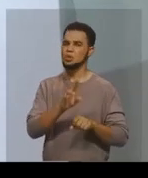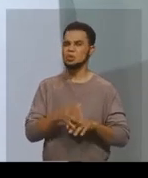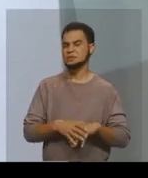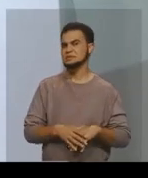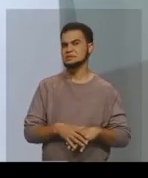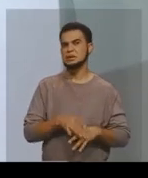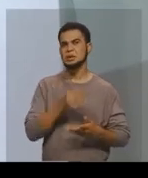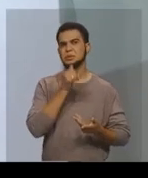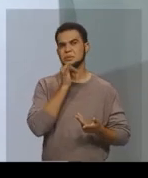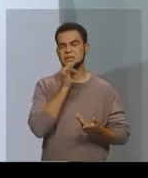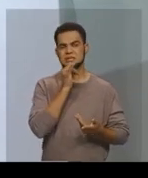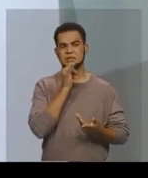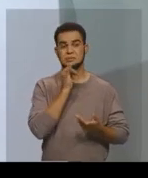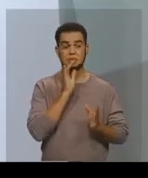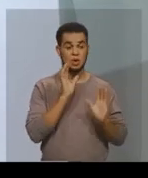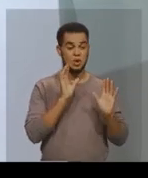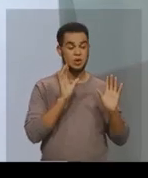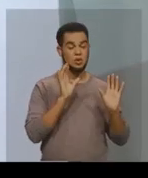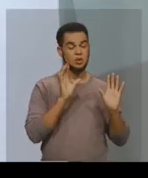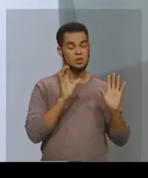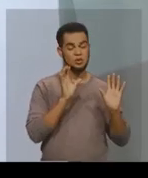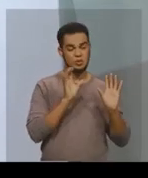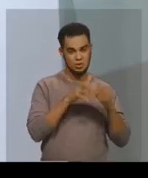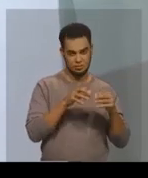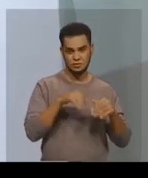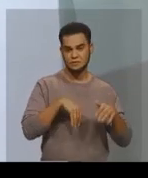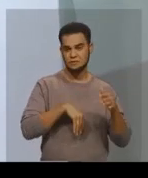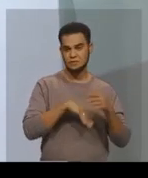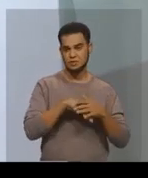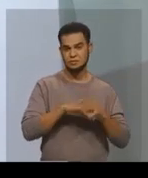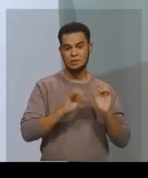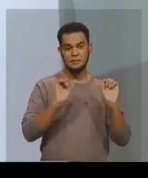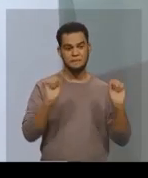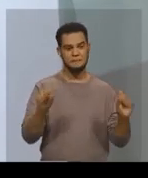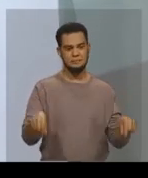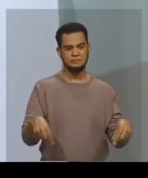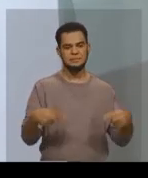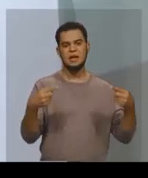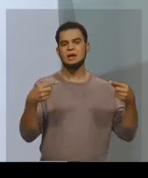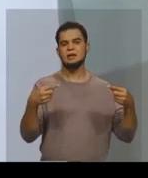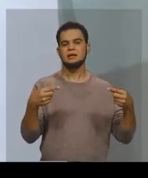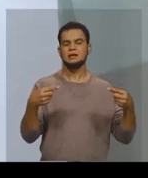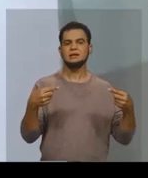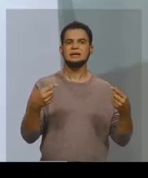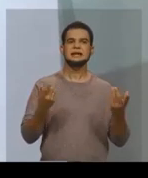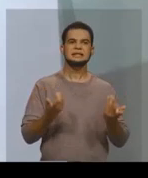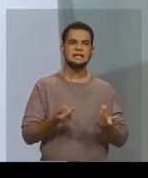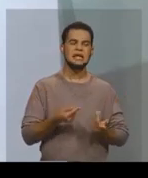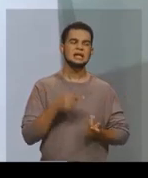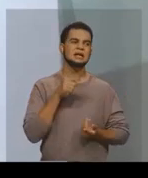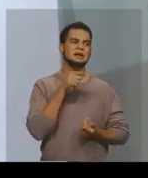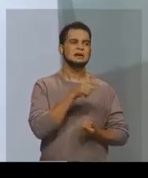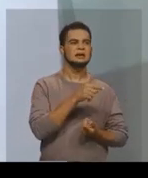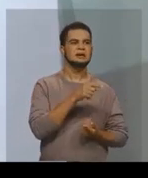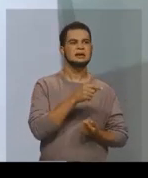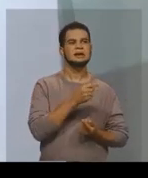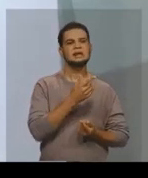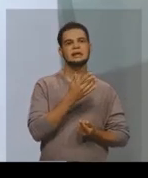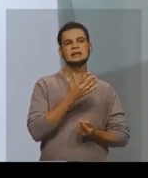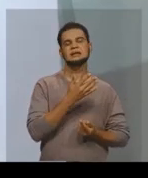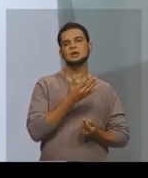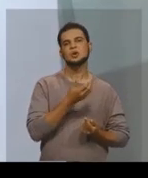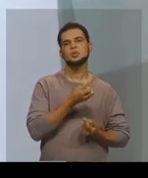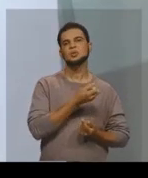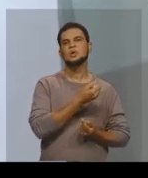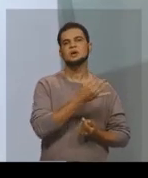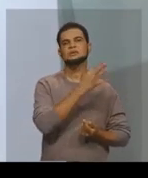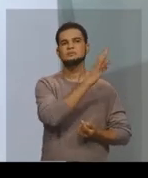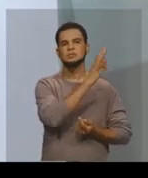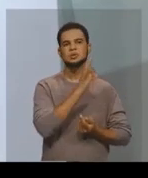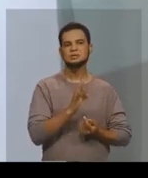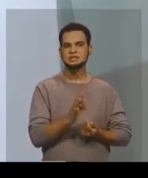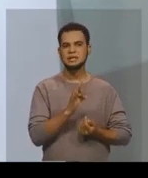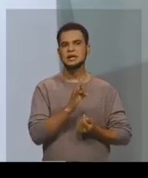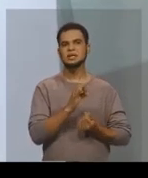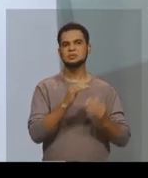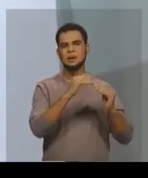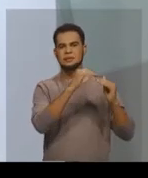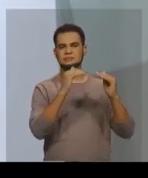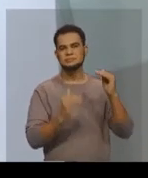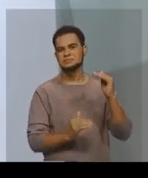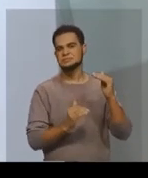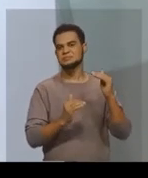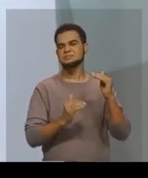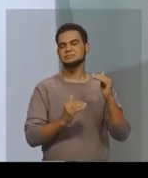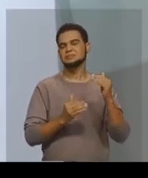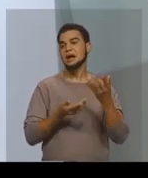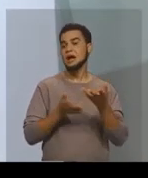pontuação de um time de futebol. A gente sempre ouve, né? O time tem tantos % para cair para a 2ª divisão.